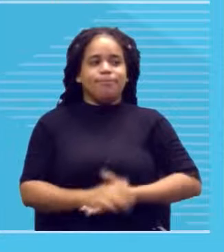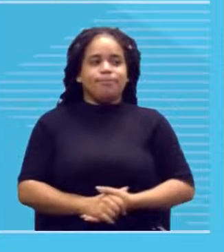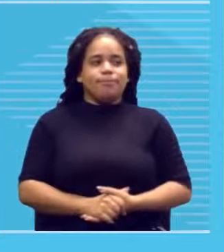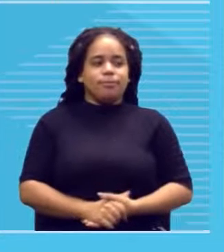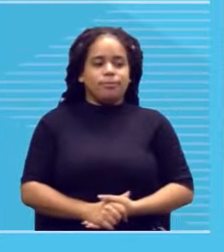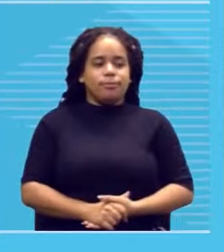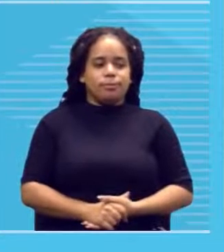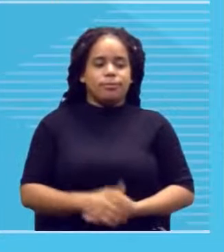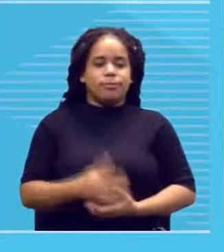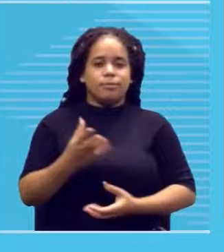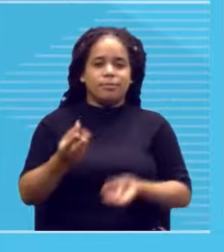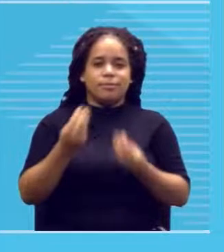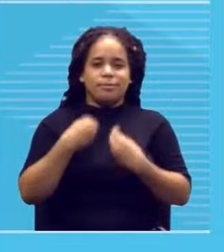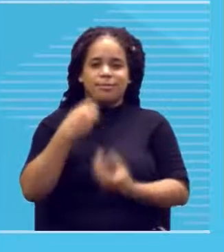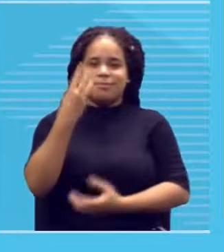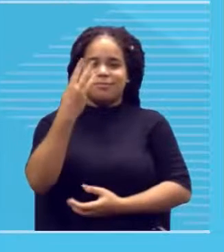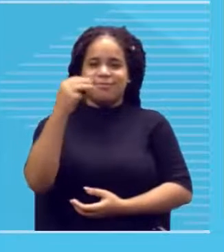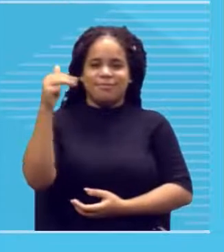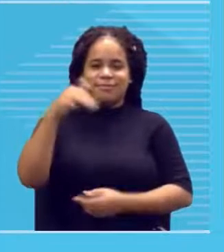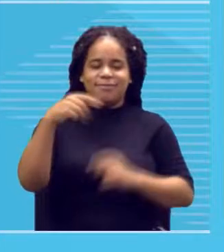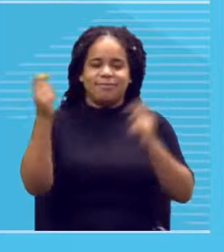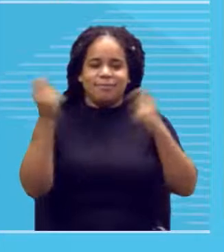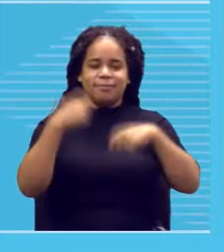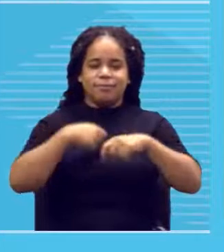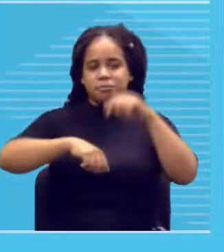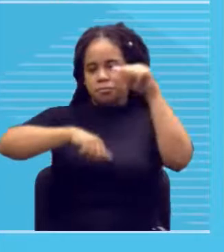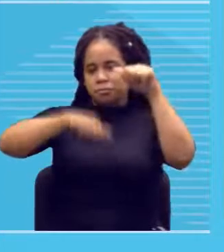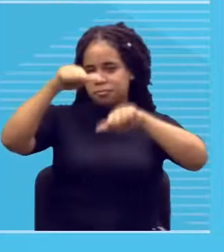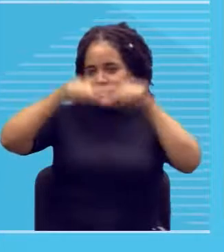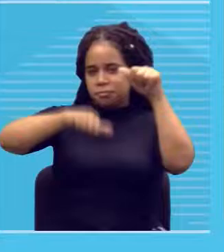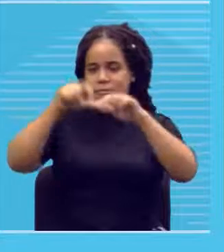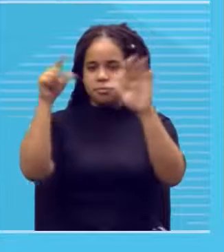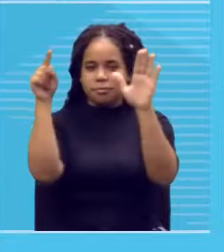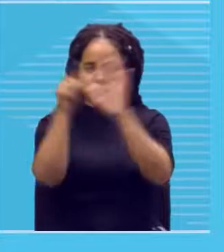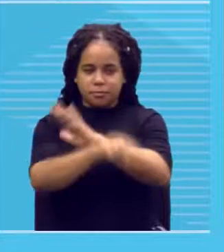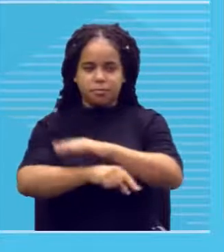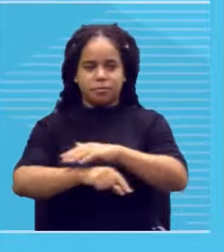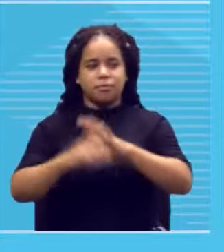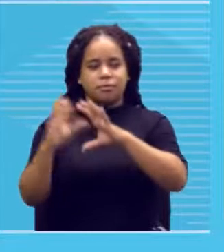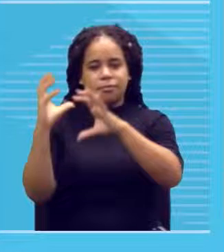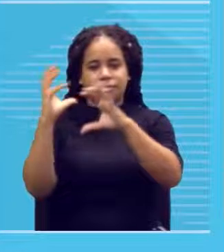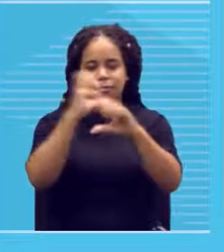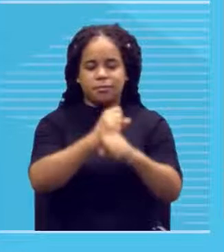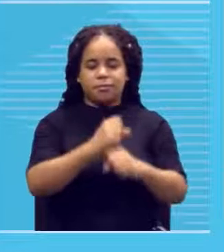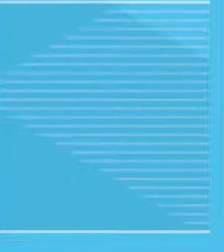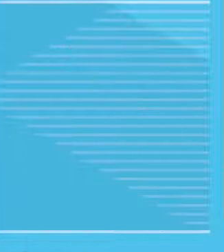me dá Três minutinhos aí para galera analisar nossa conta aí direitinho